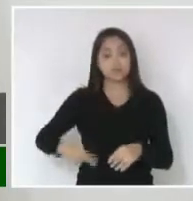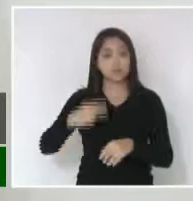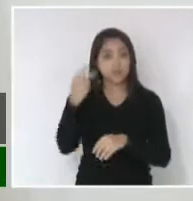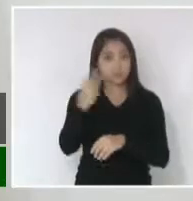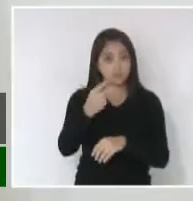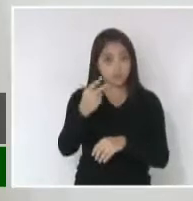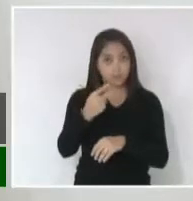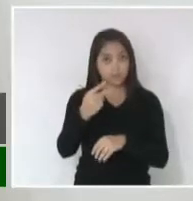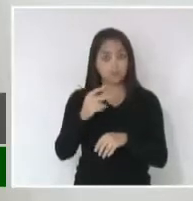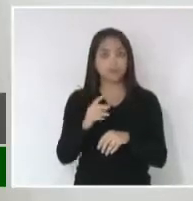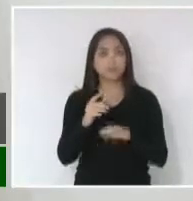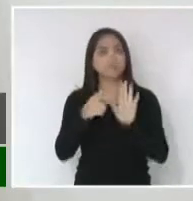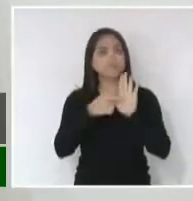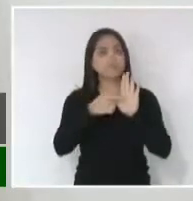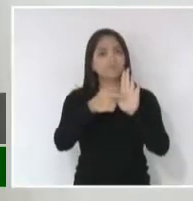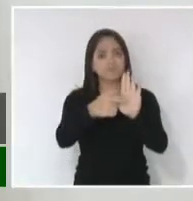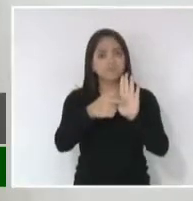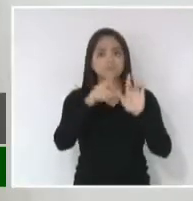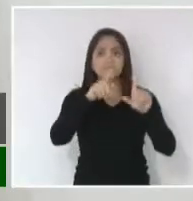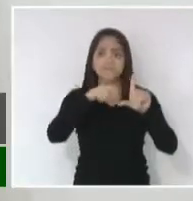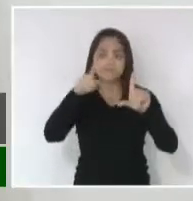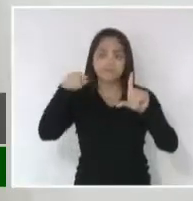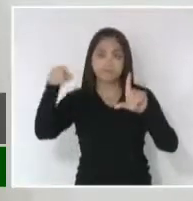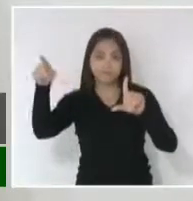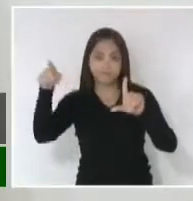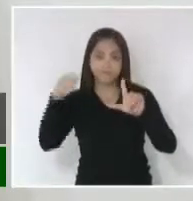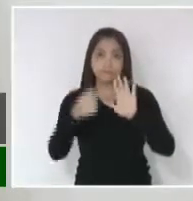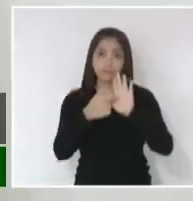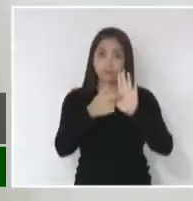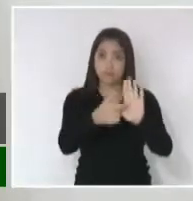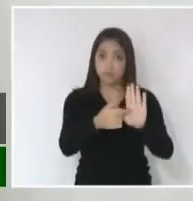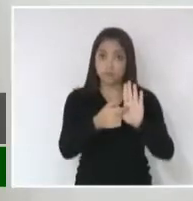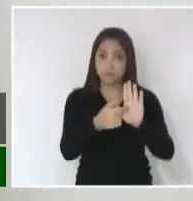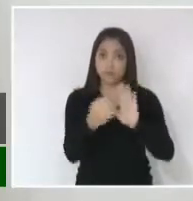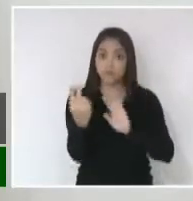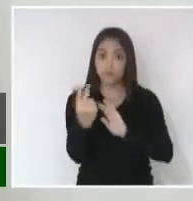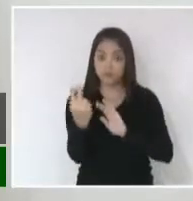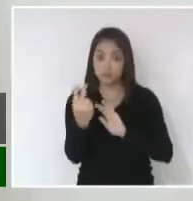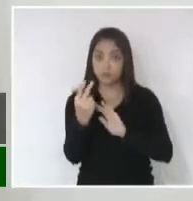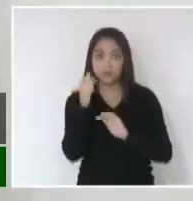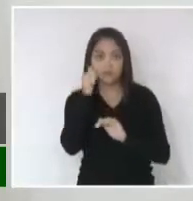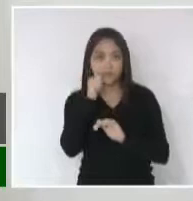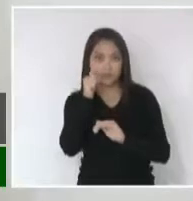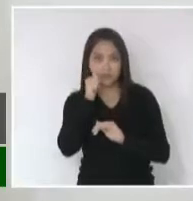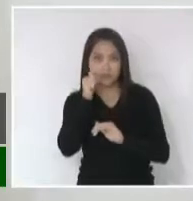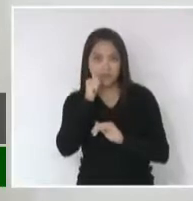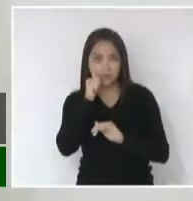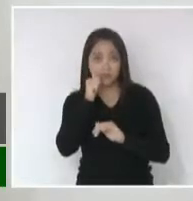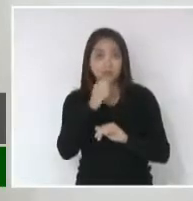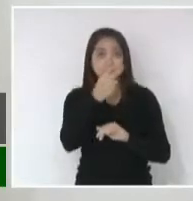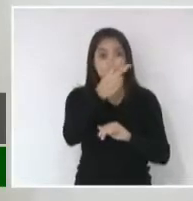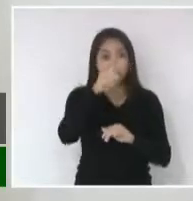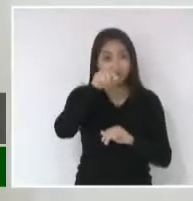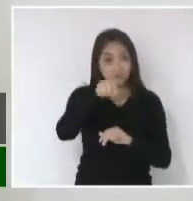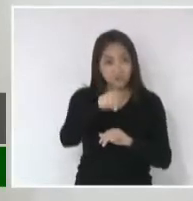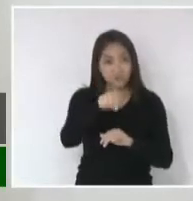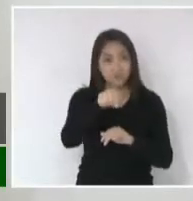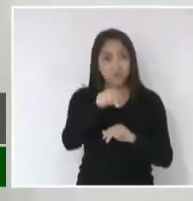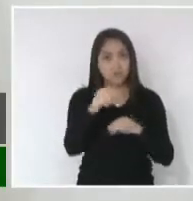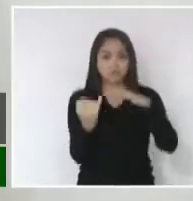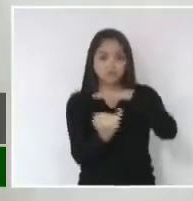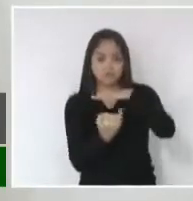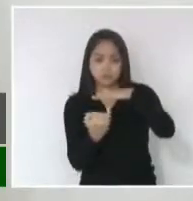Segundo os dados apresentados numa oportunidade pelas duas consultoras, 2.000 indústrias catarinenses que